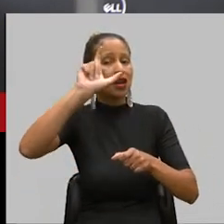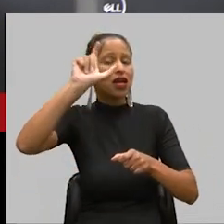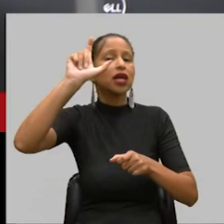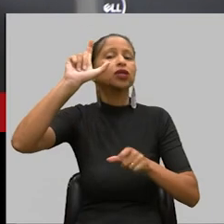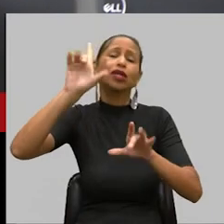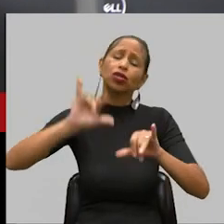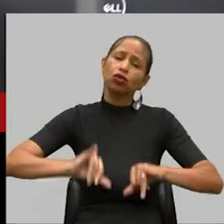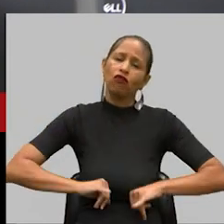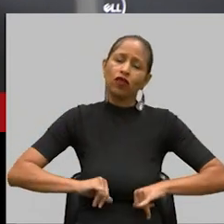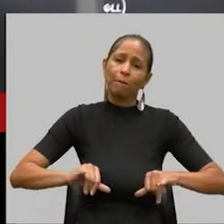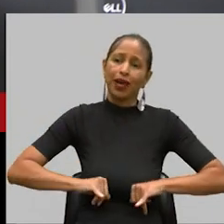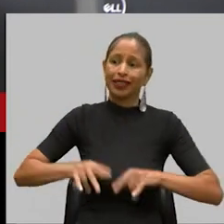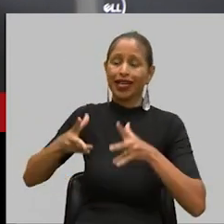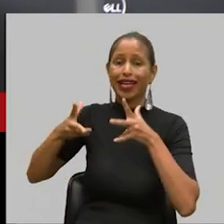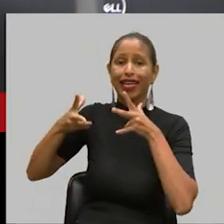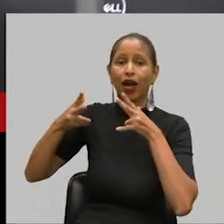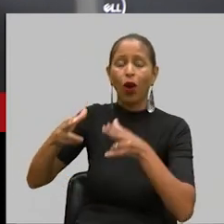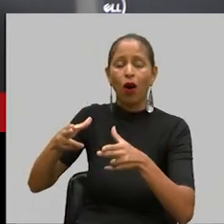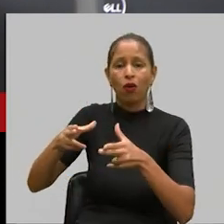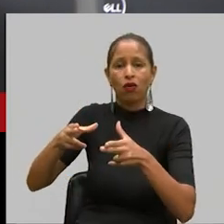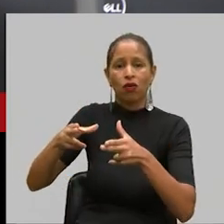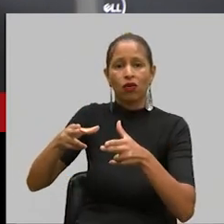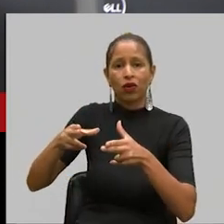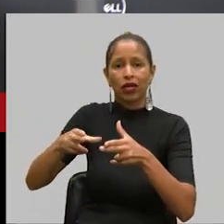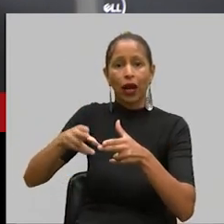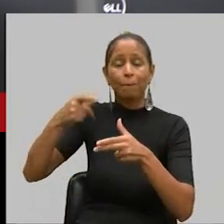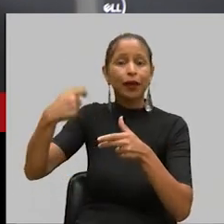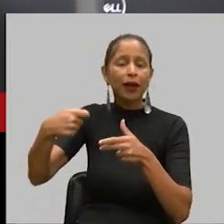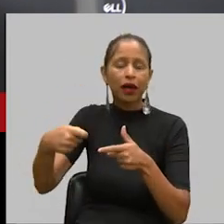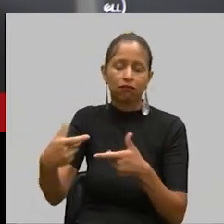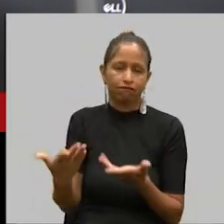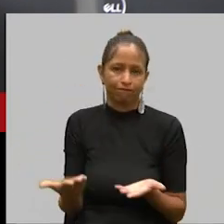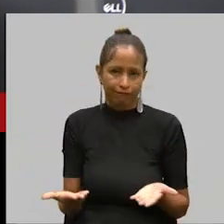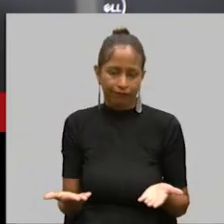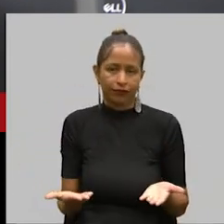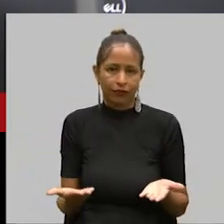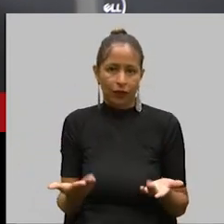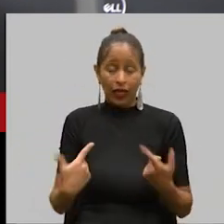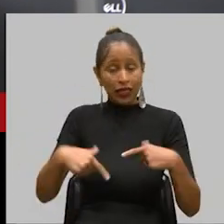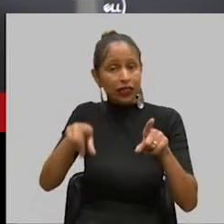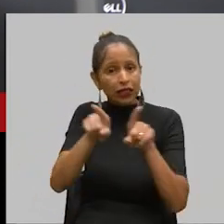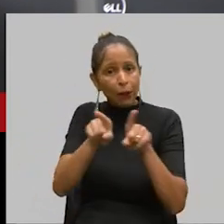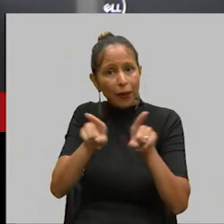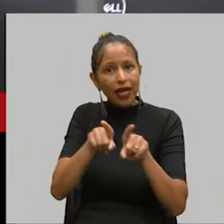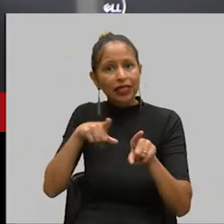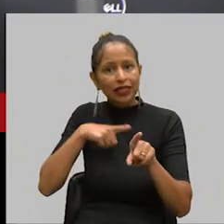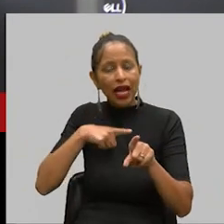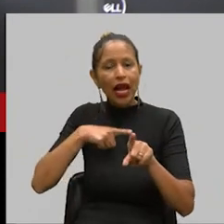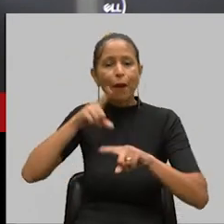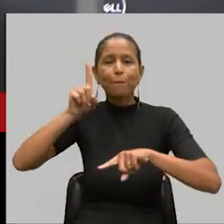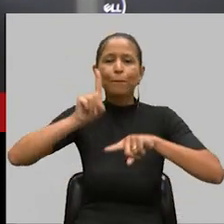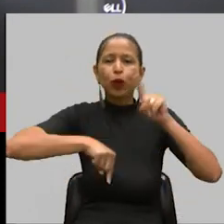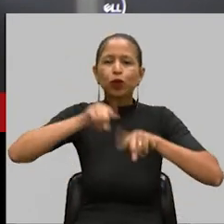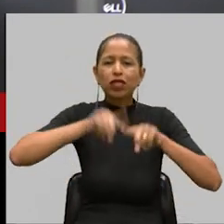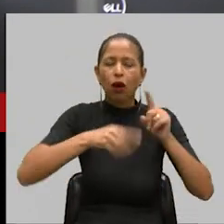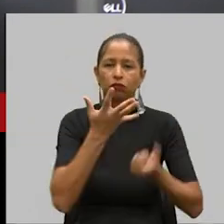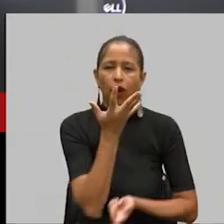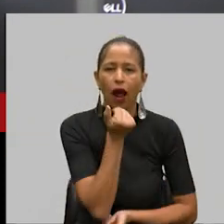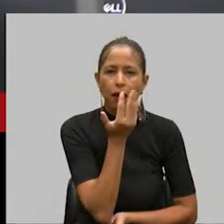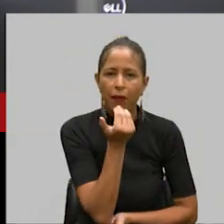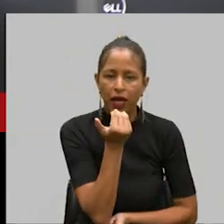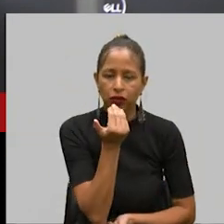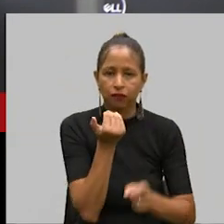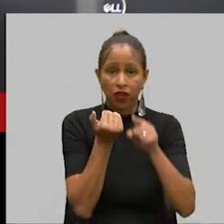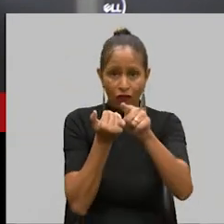sofrimento exatamente naqueles produtos que são de primeira necessidade mas também porque há produção de alimentos como